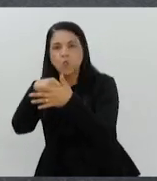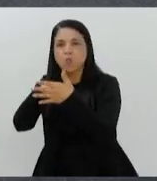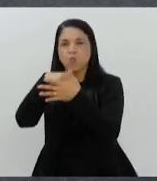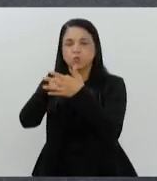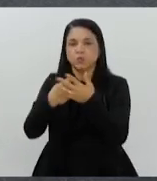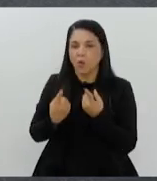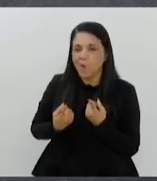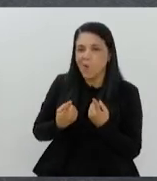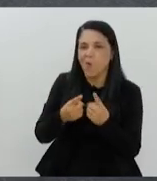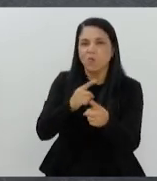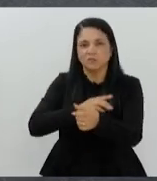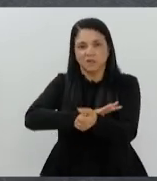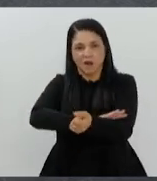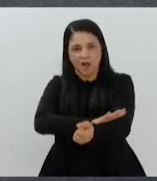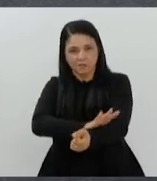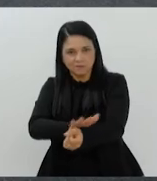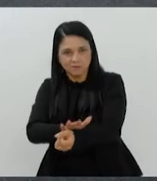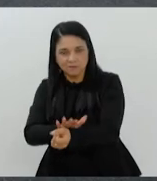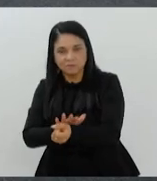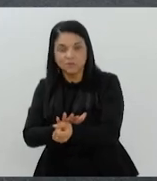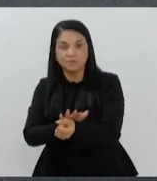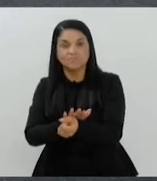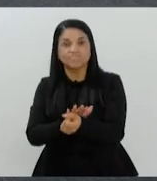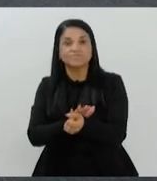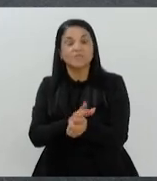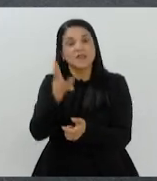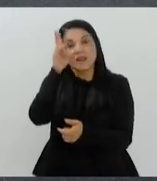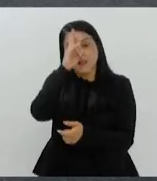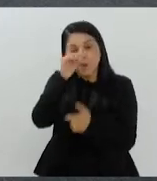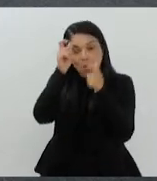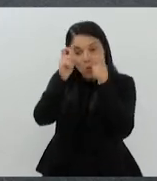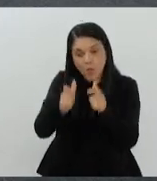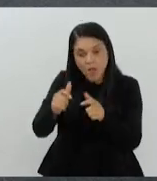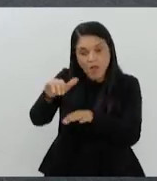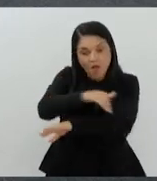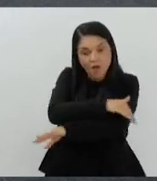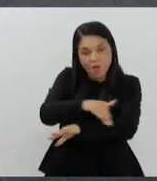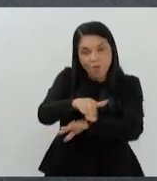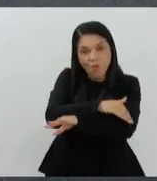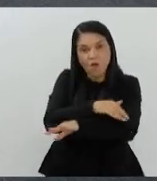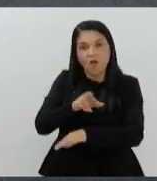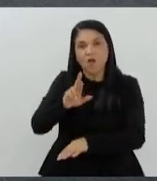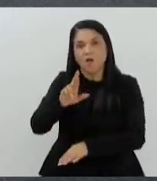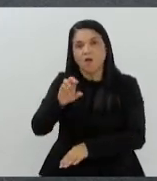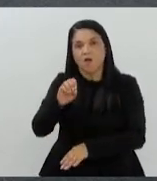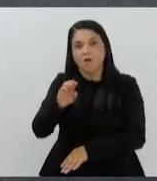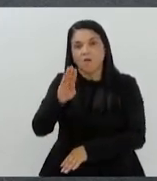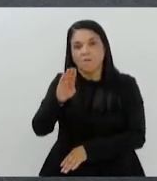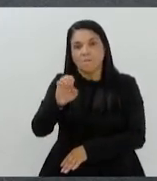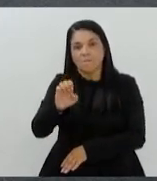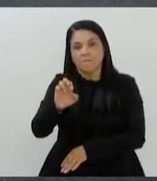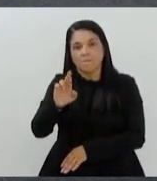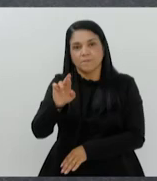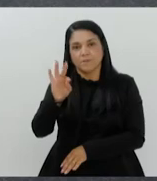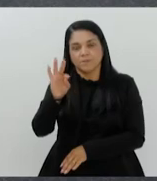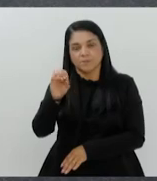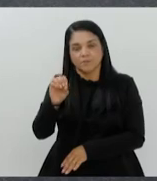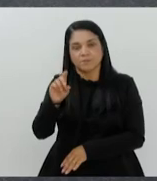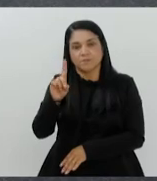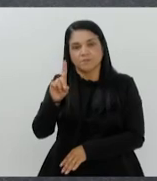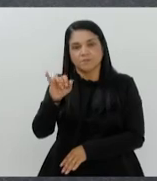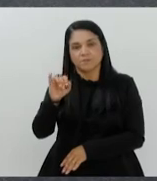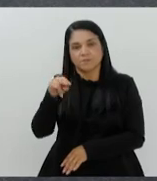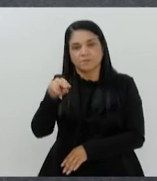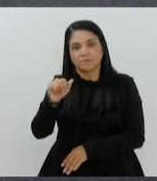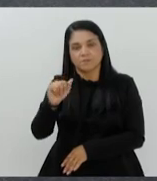contra o racismo, e lembrar aqui que ele está localizado na Avenida Roberto Dinamite. E deputada Tia Ju e eu, deputado